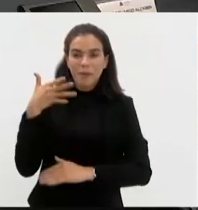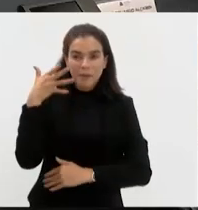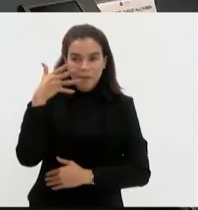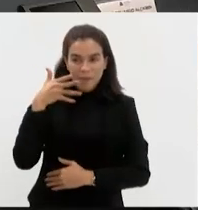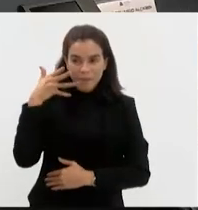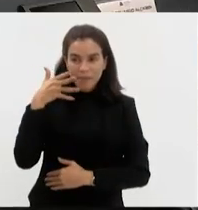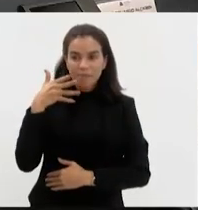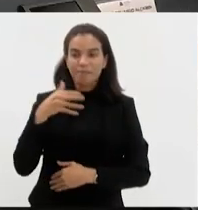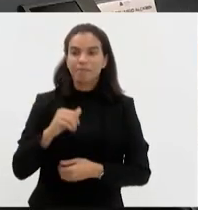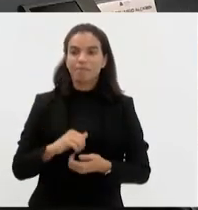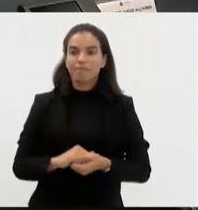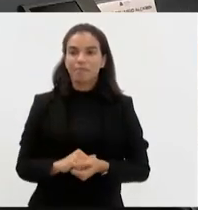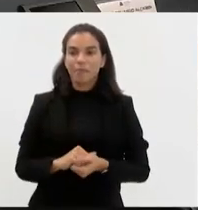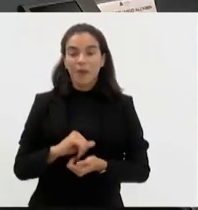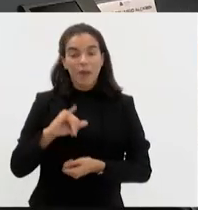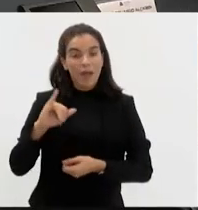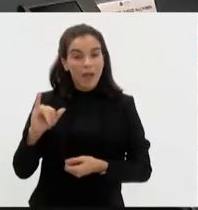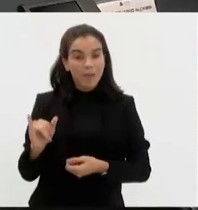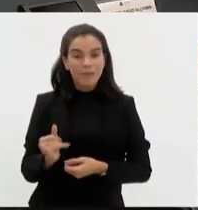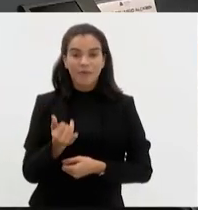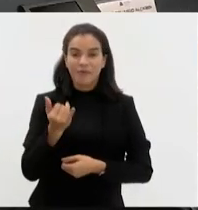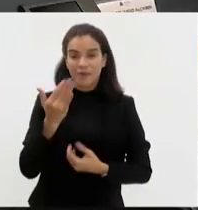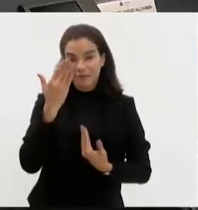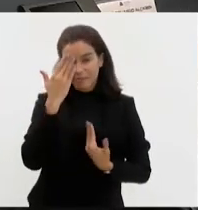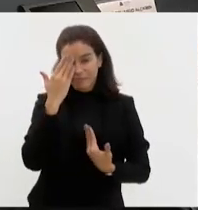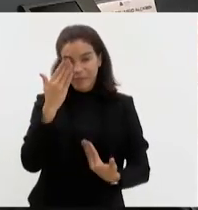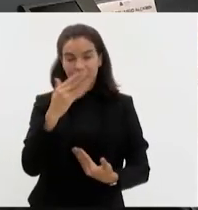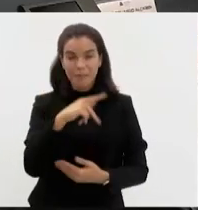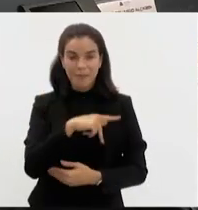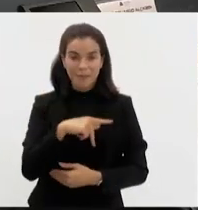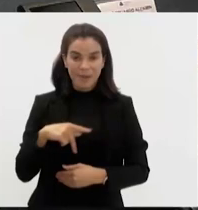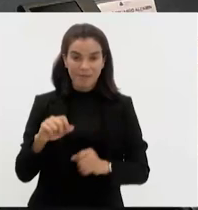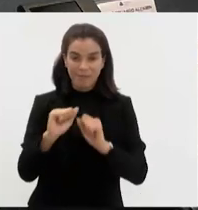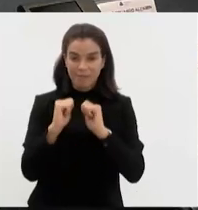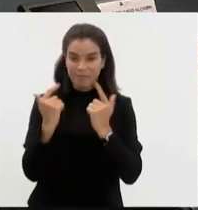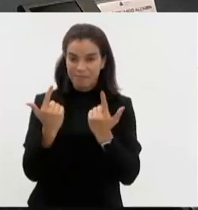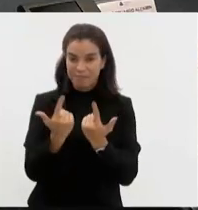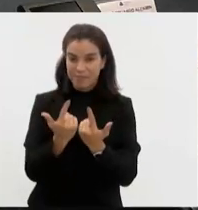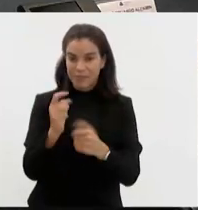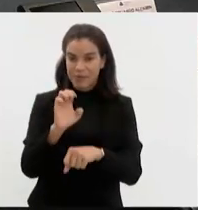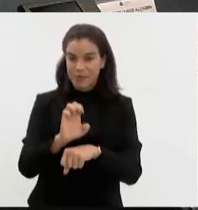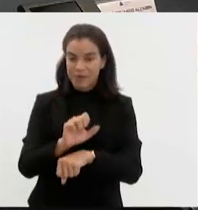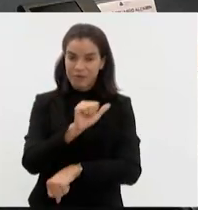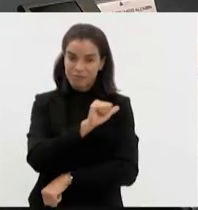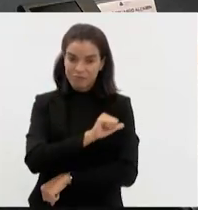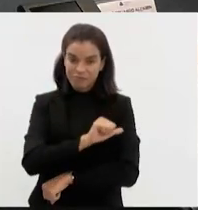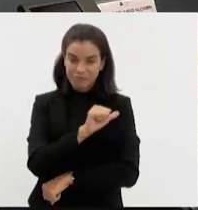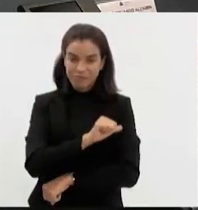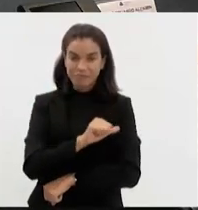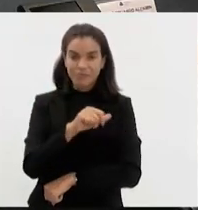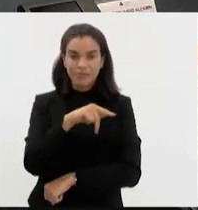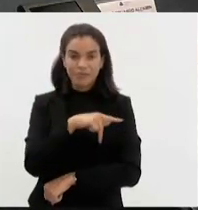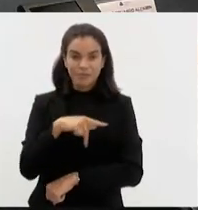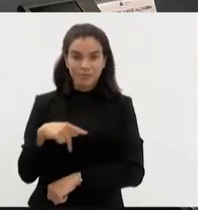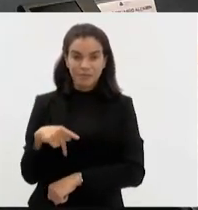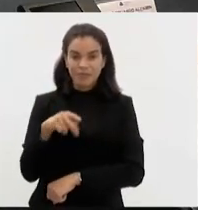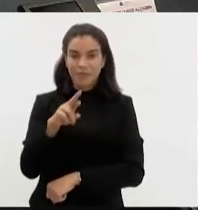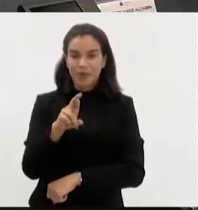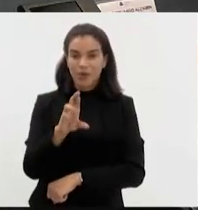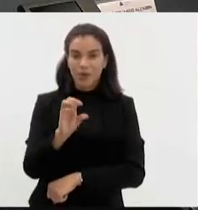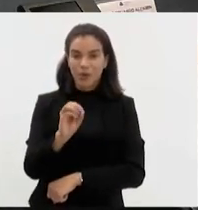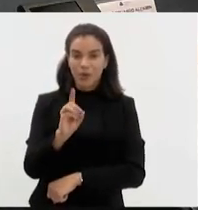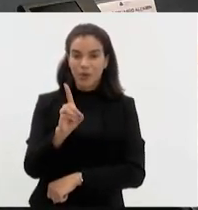aproveitando esse momento gostaríamos de agradecer do presidente da Assembleia Legislativa do Estado do Rio de Janeiro Rodrigo